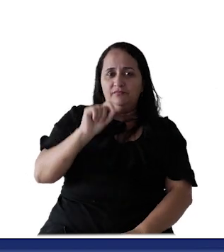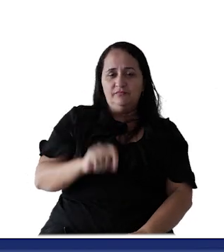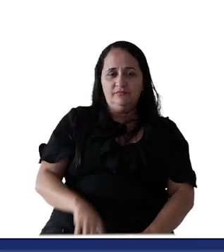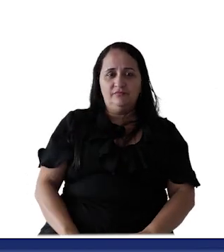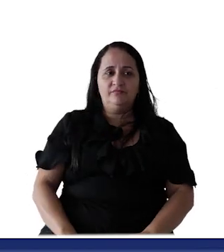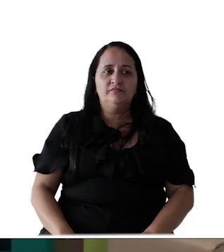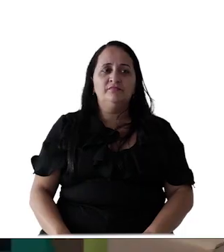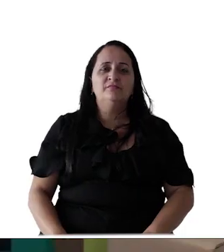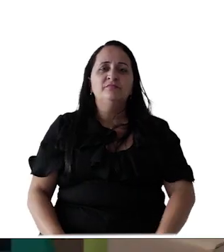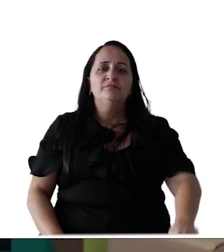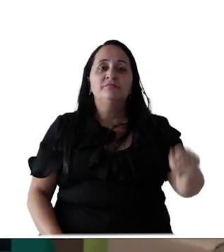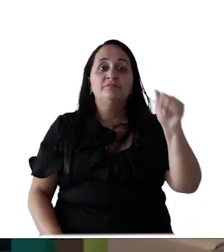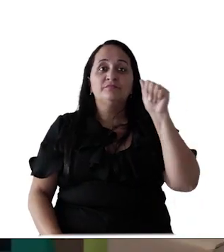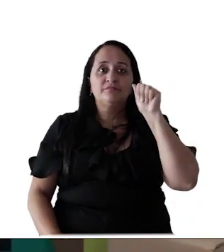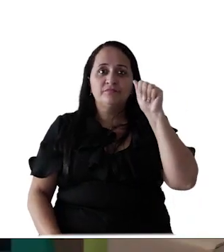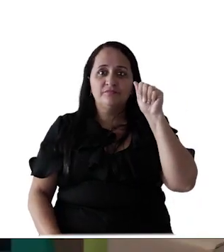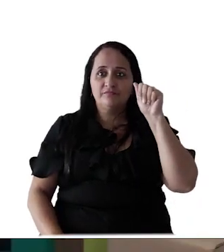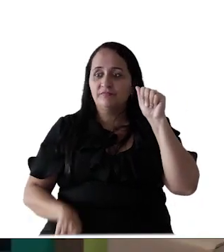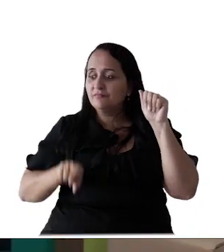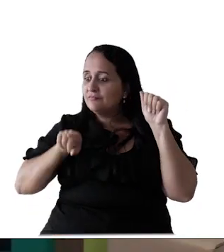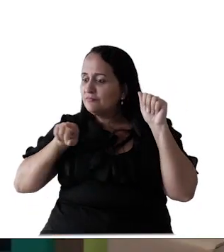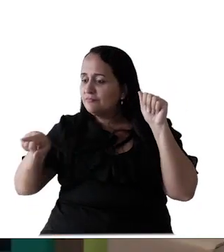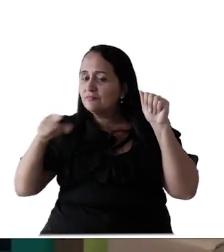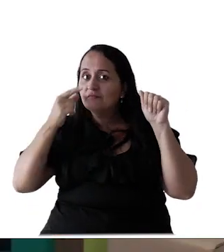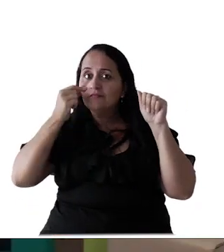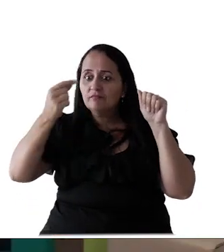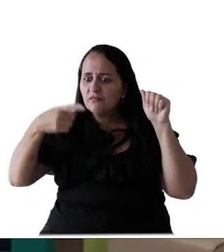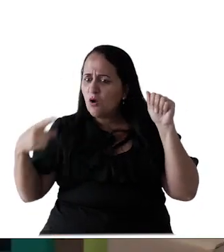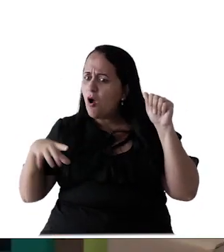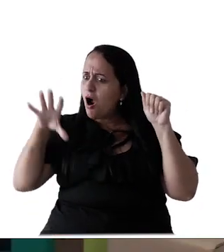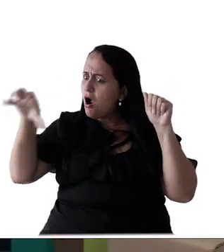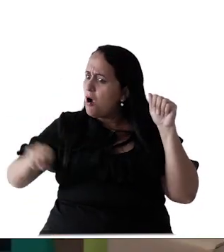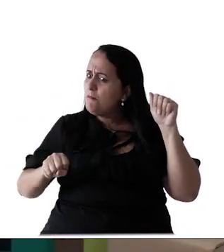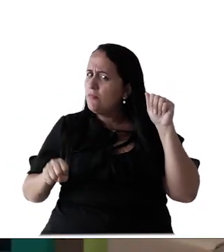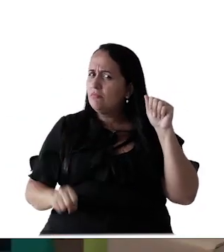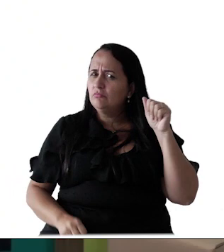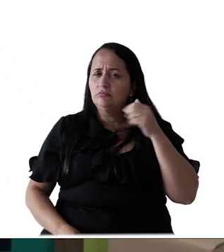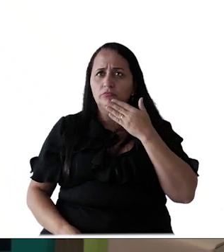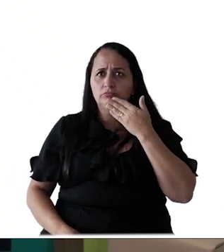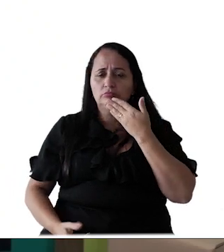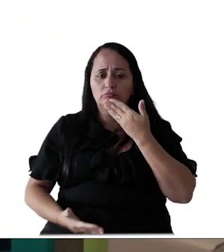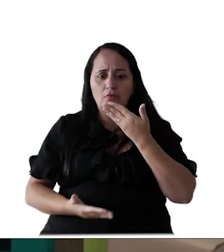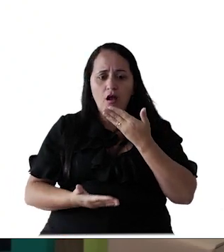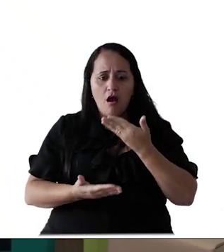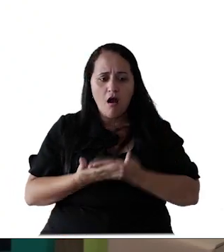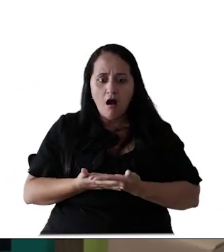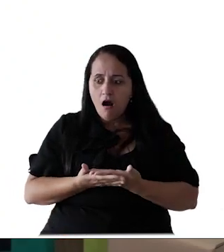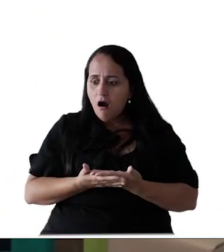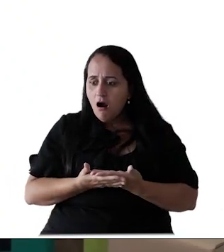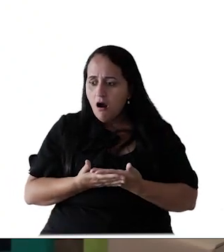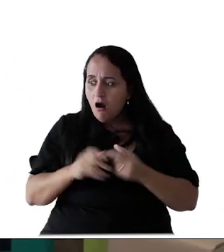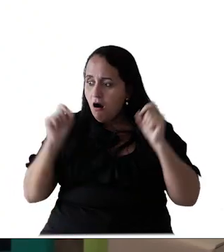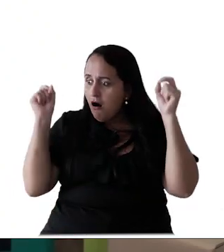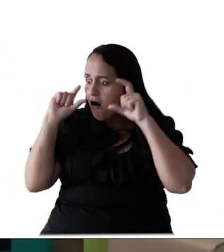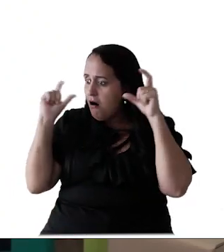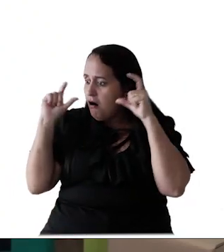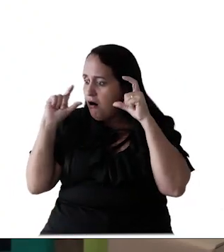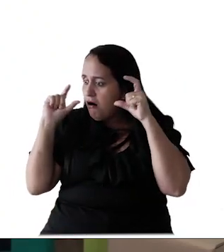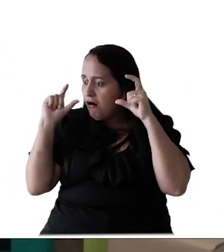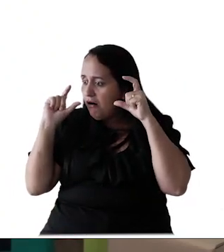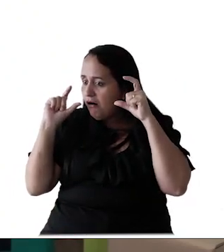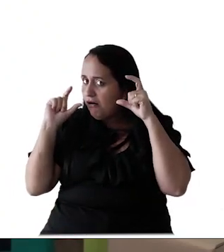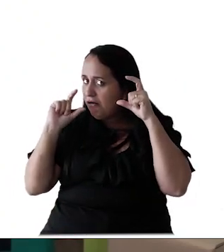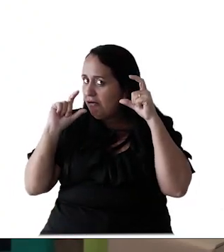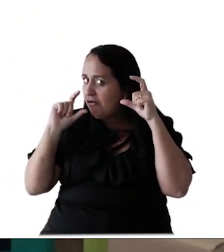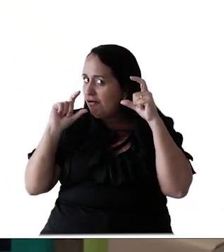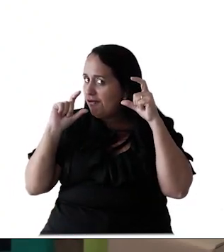um biscoito. Nós temos a presença da boca aberta do John, os olhos arregalados e sim o